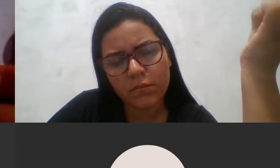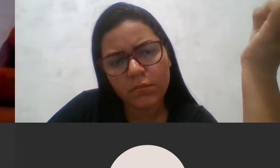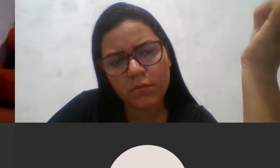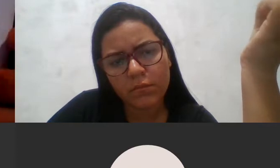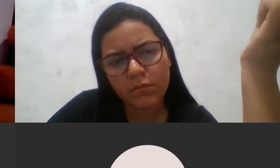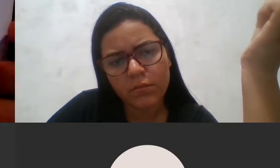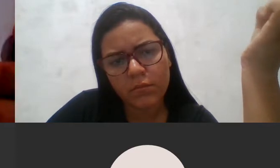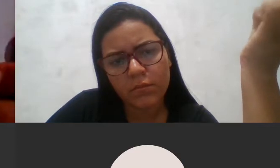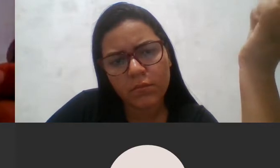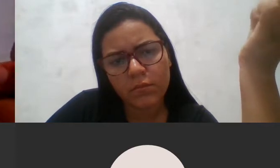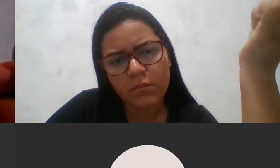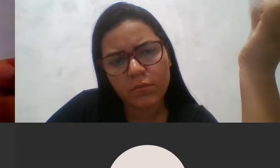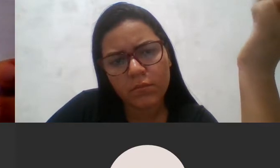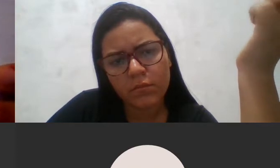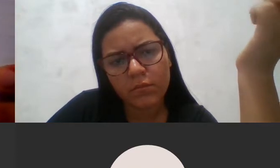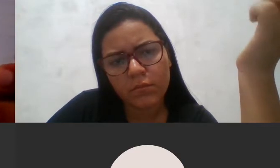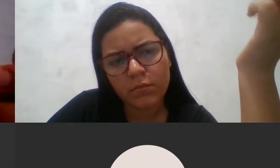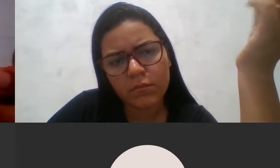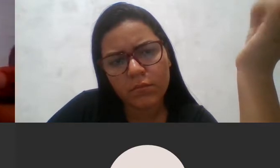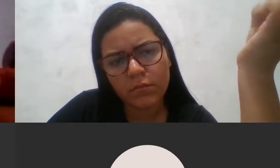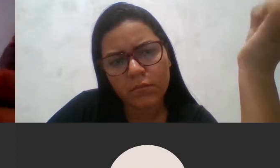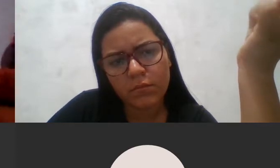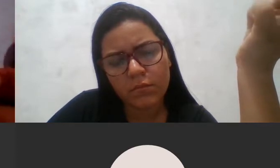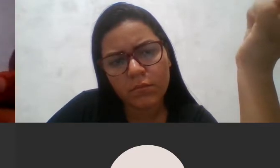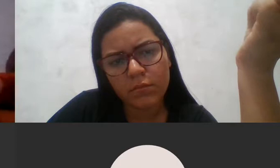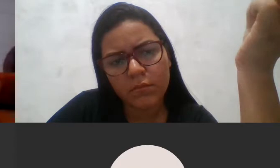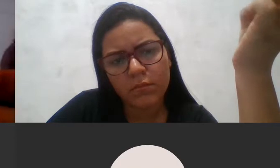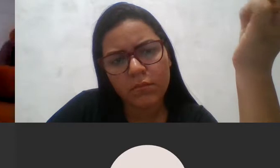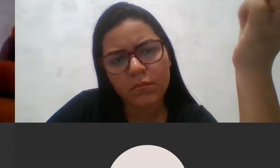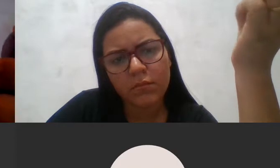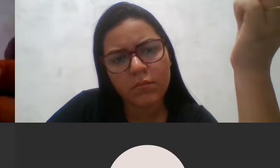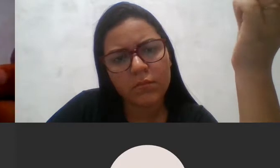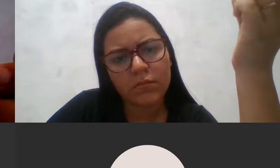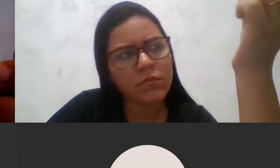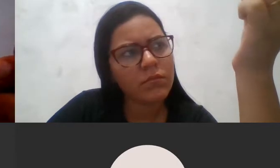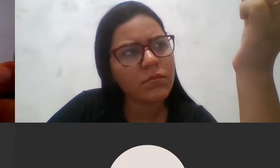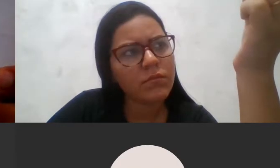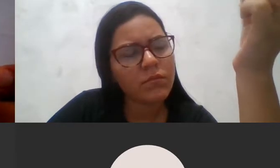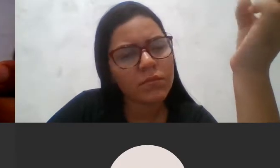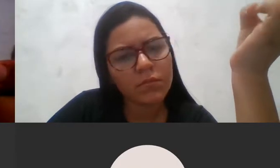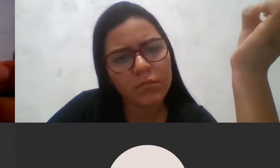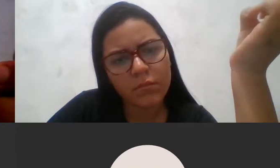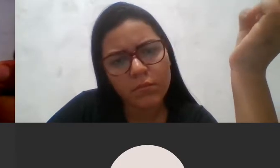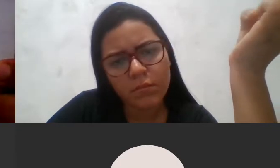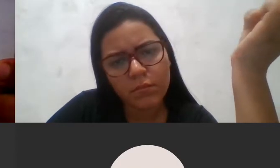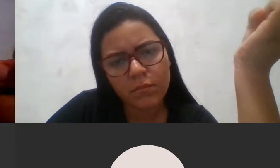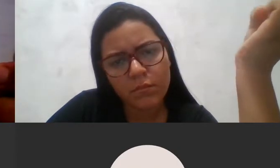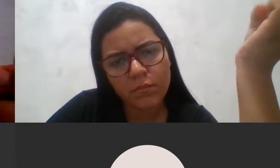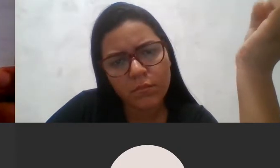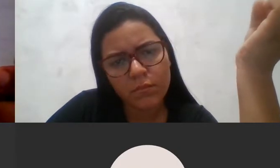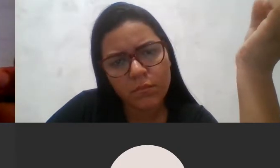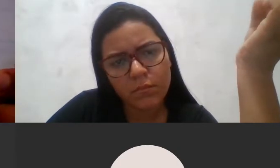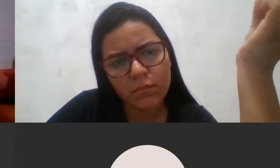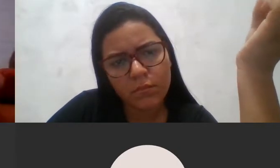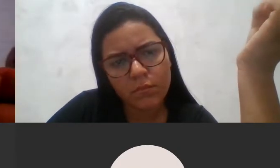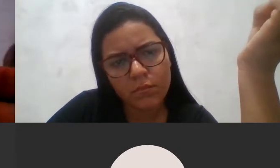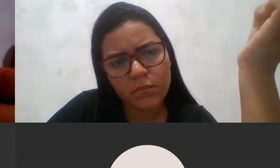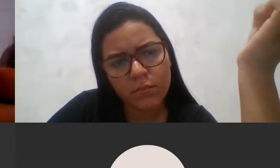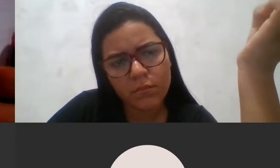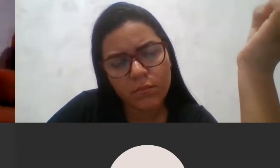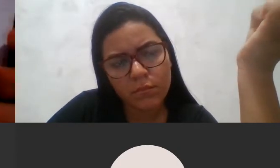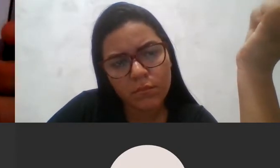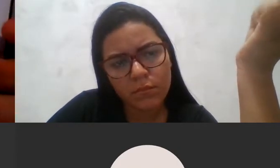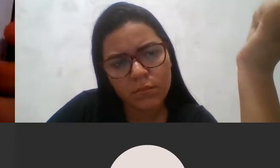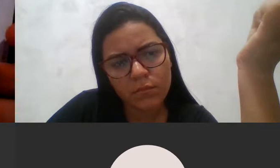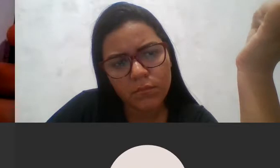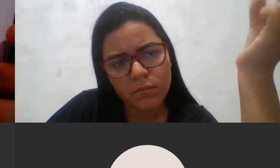menos 1 MS, né? Porque esse MS, a gente, se não tivesse um ali, é porque não aparece, mas quando a gente mostra, por exemplo, numa